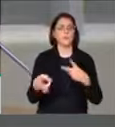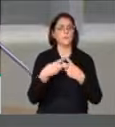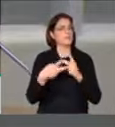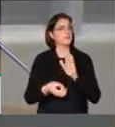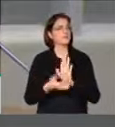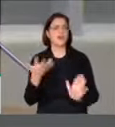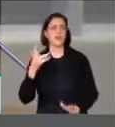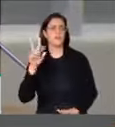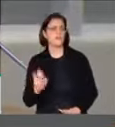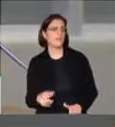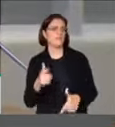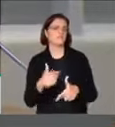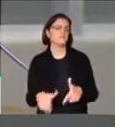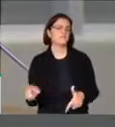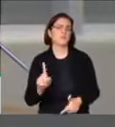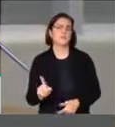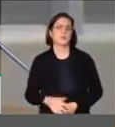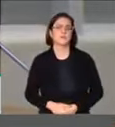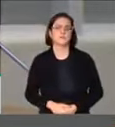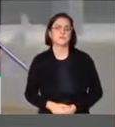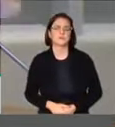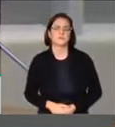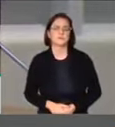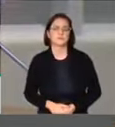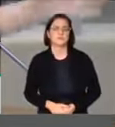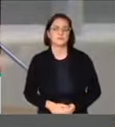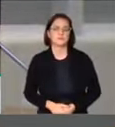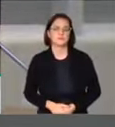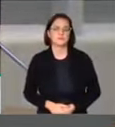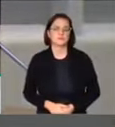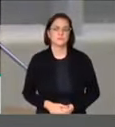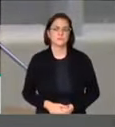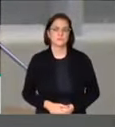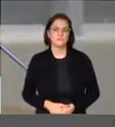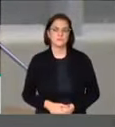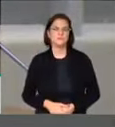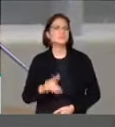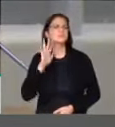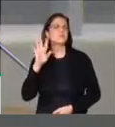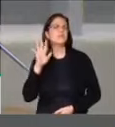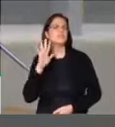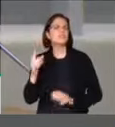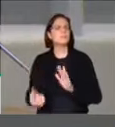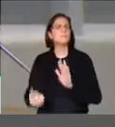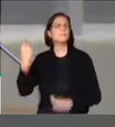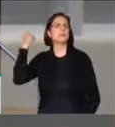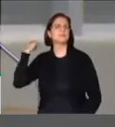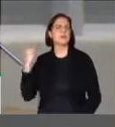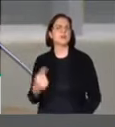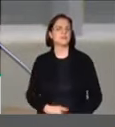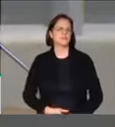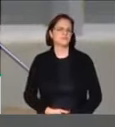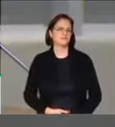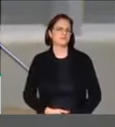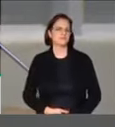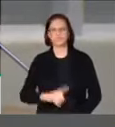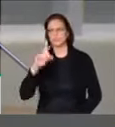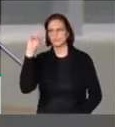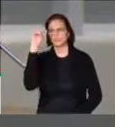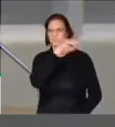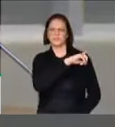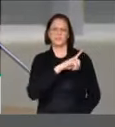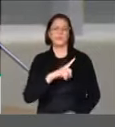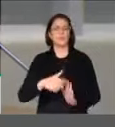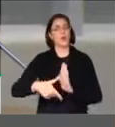forem necessárias. E, bom, se mudou. Imaginem vocês como devia ser difícil lutar num mundo antes de